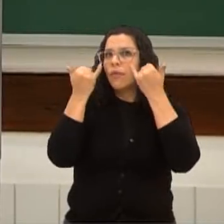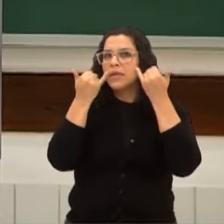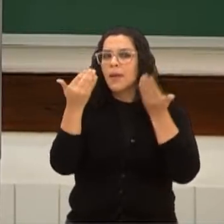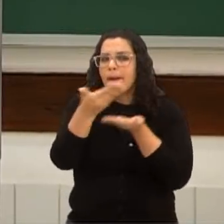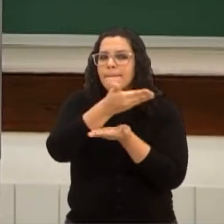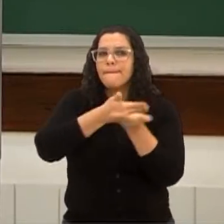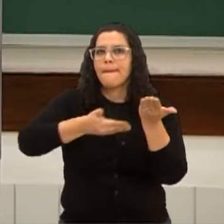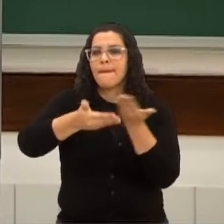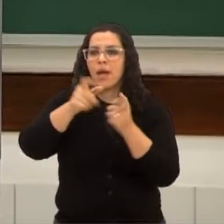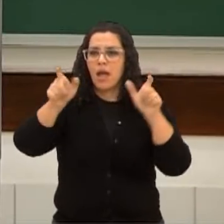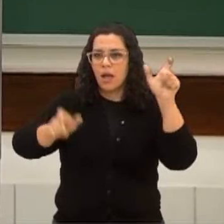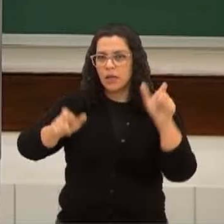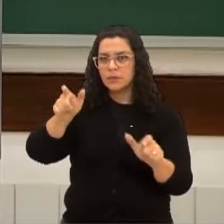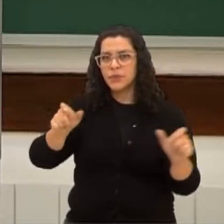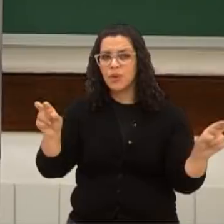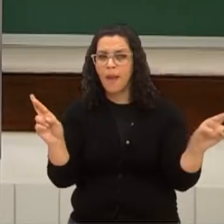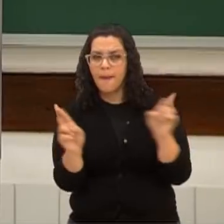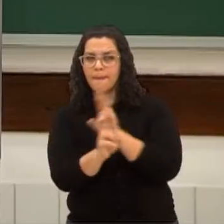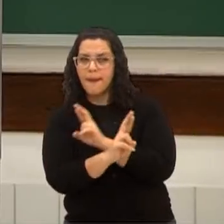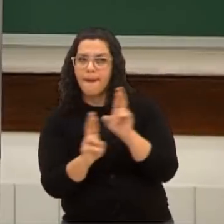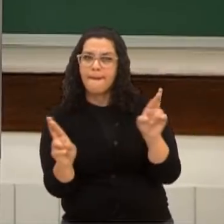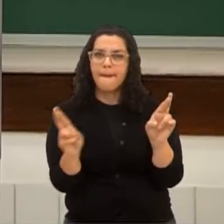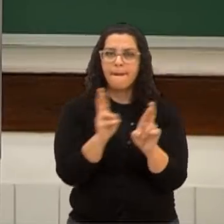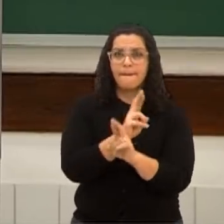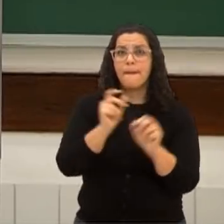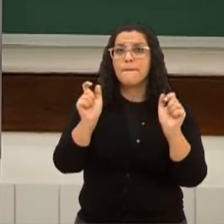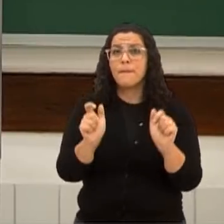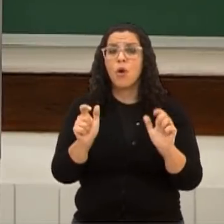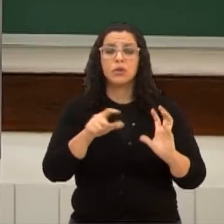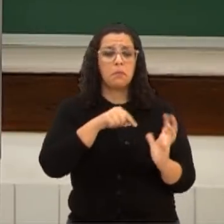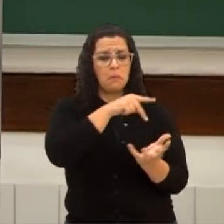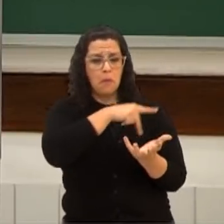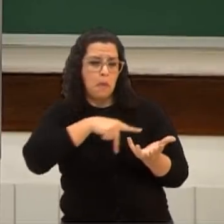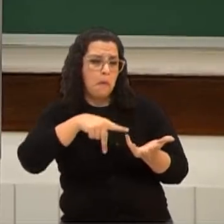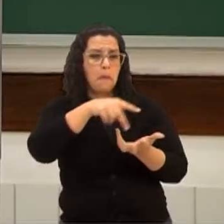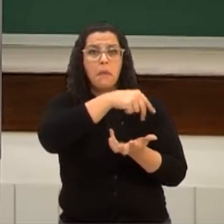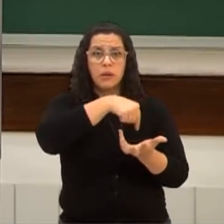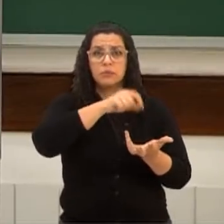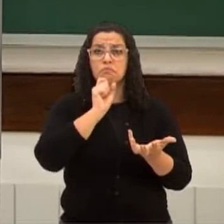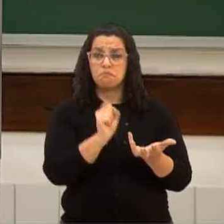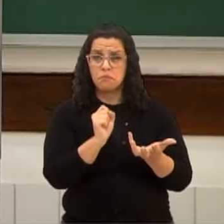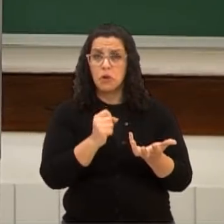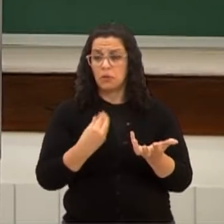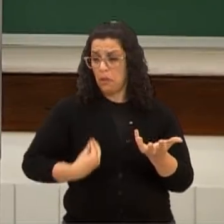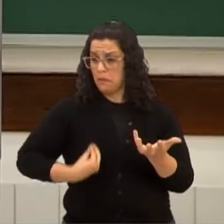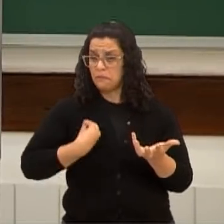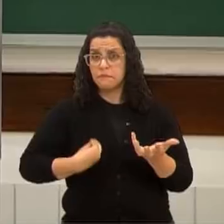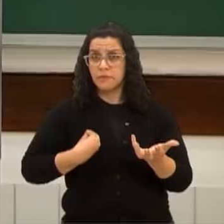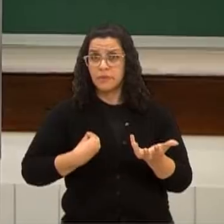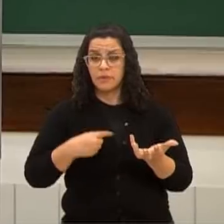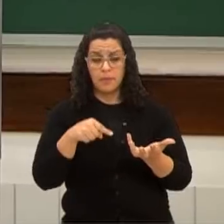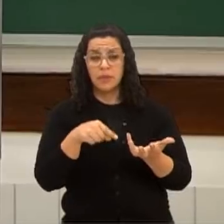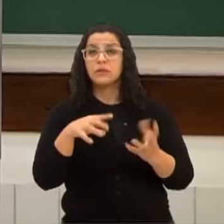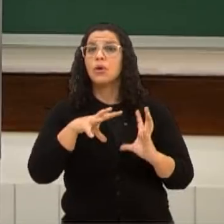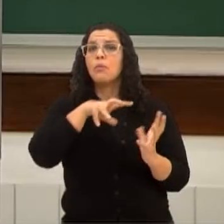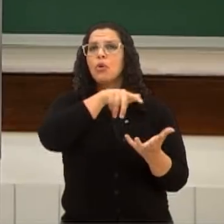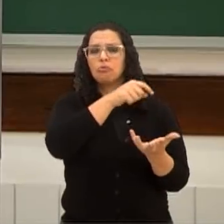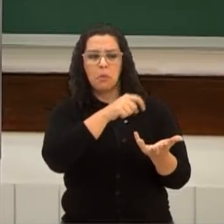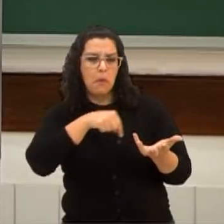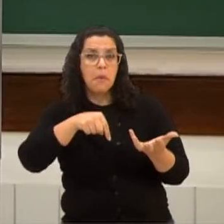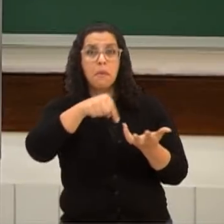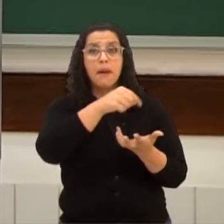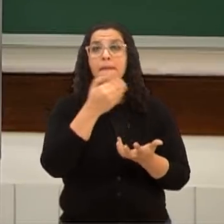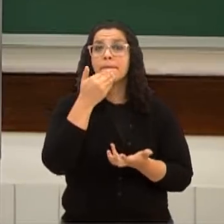informação. As pessoas, elas podem estar em qualquer país que desejarem estar, desde que, claro,